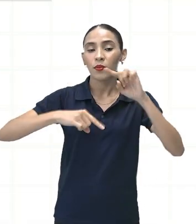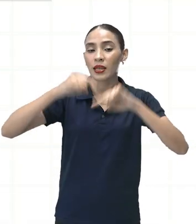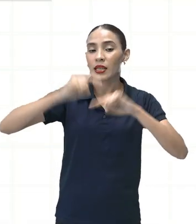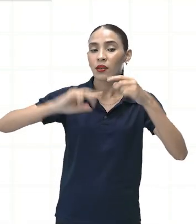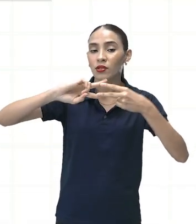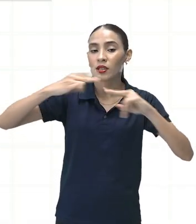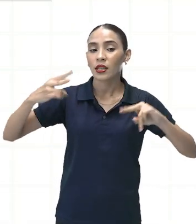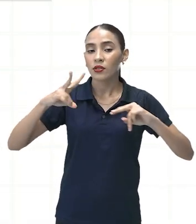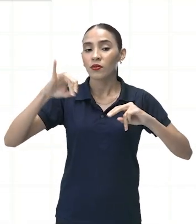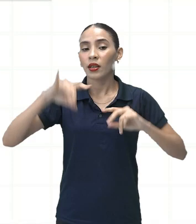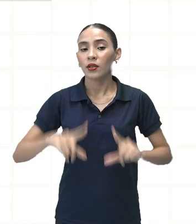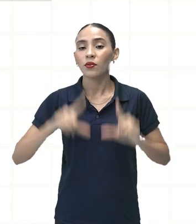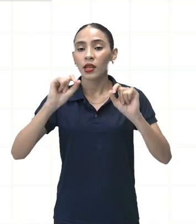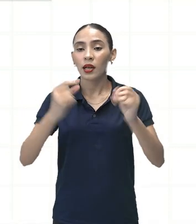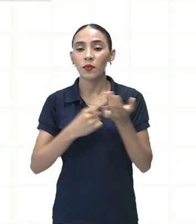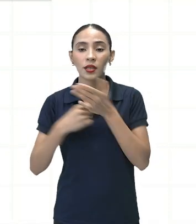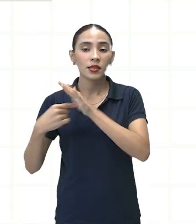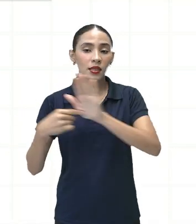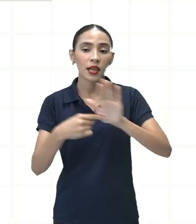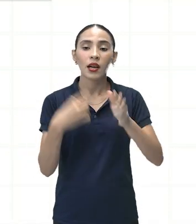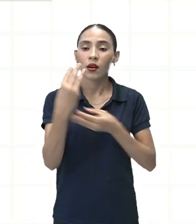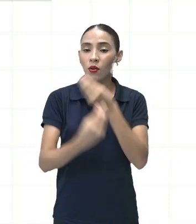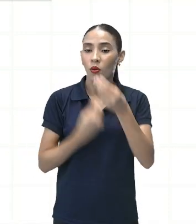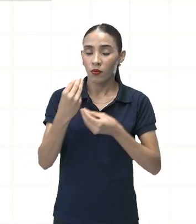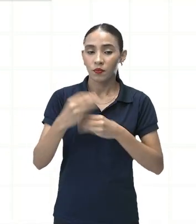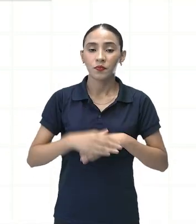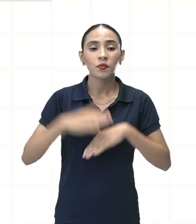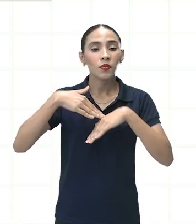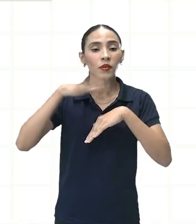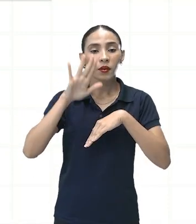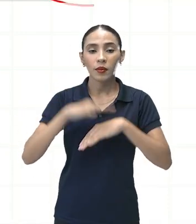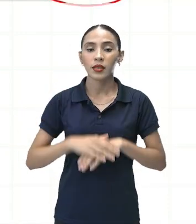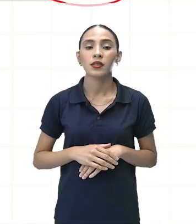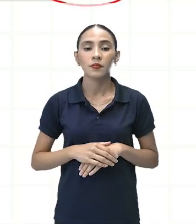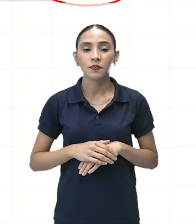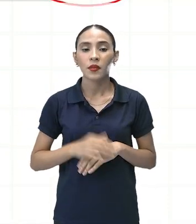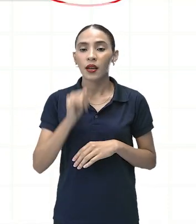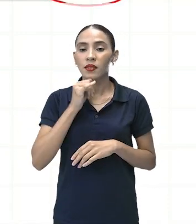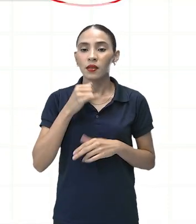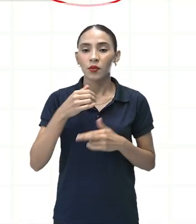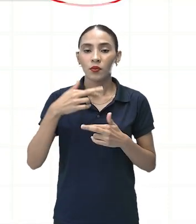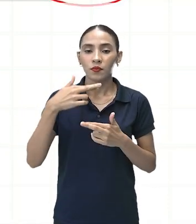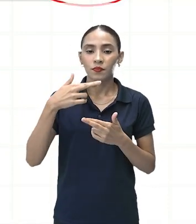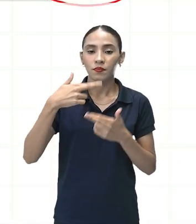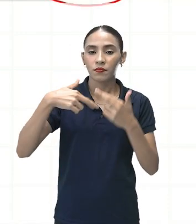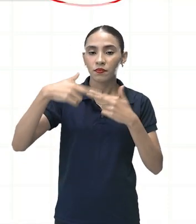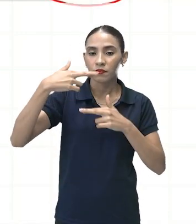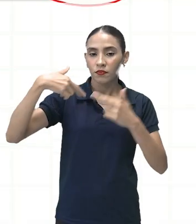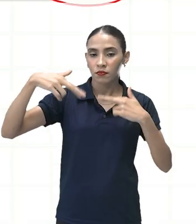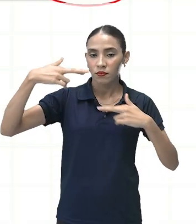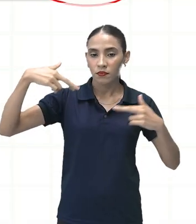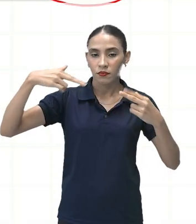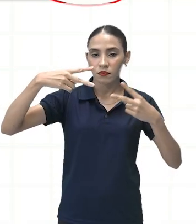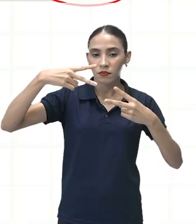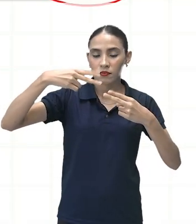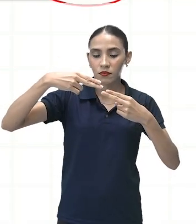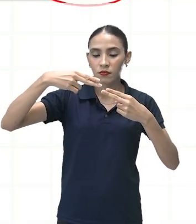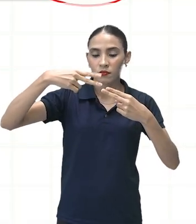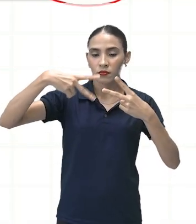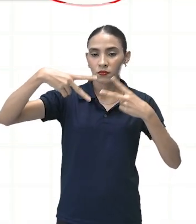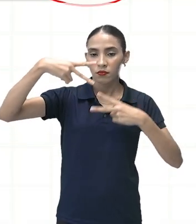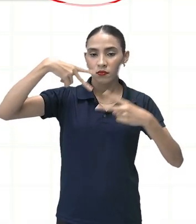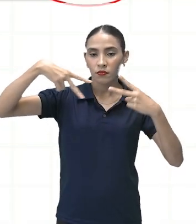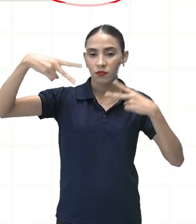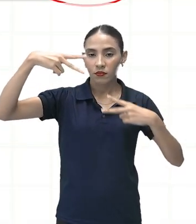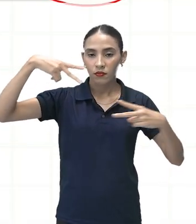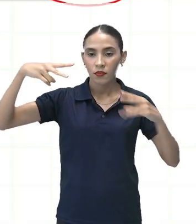na verdade, é uma forma em que o material genético ele se apresenta de uma forma mais desenrolada,